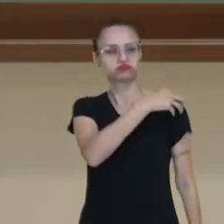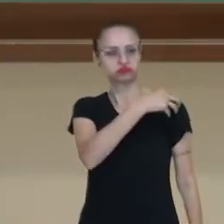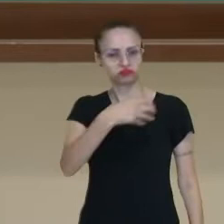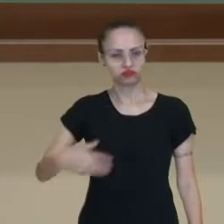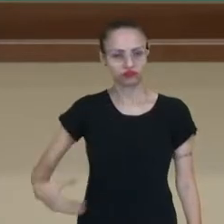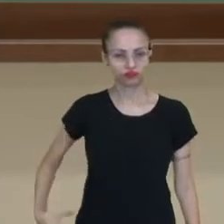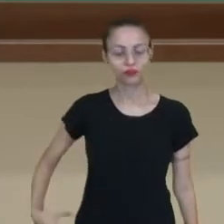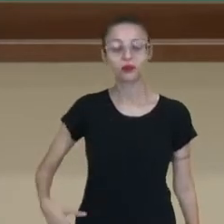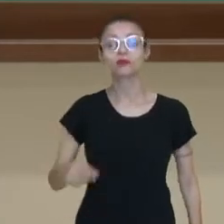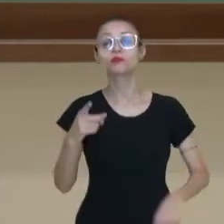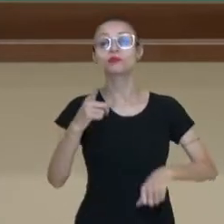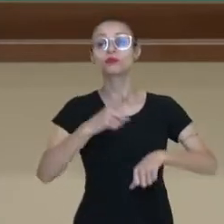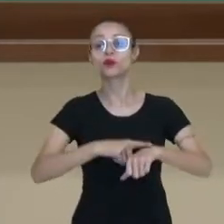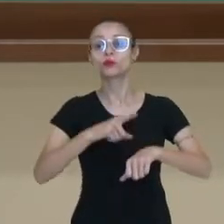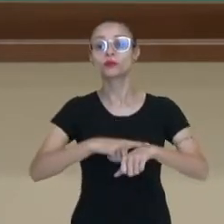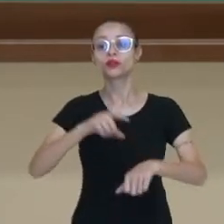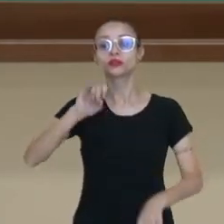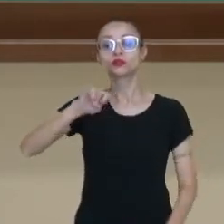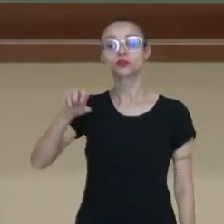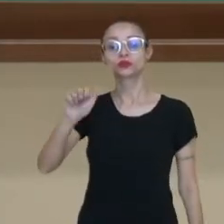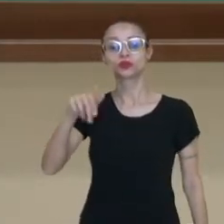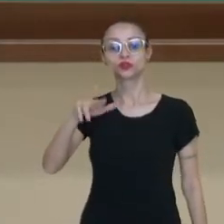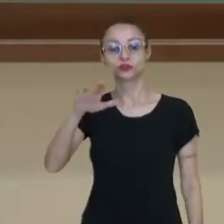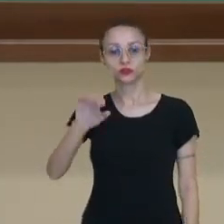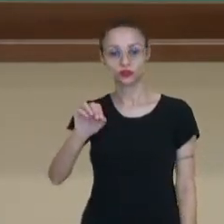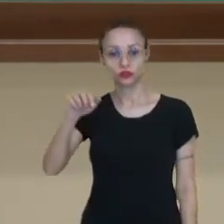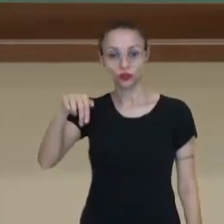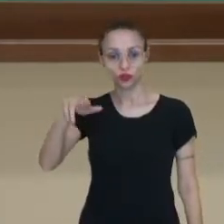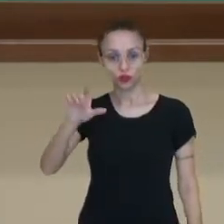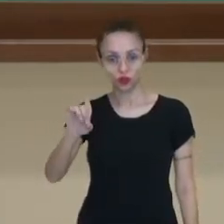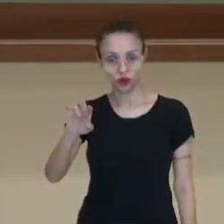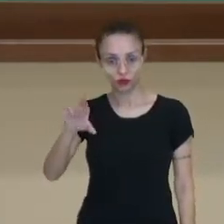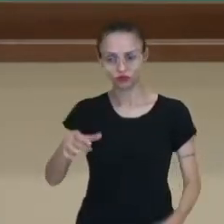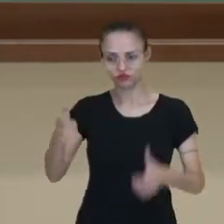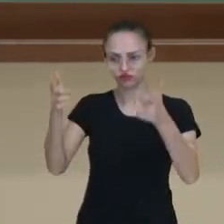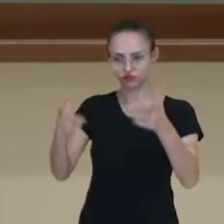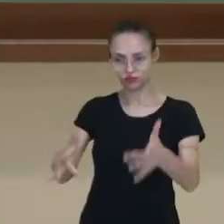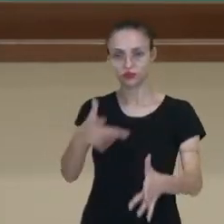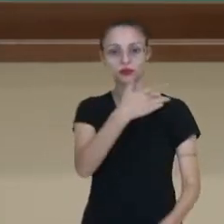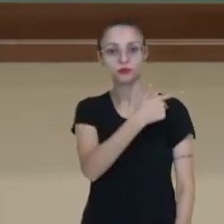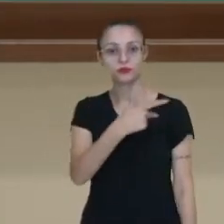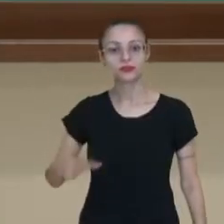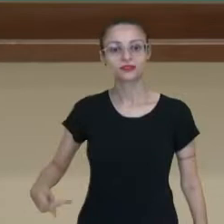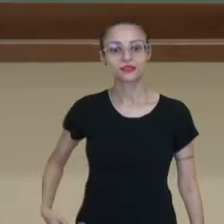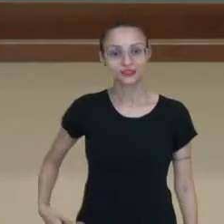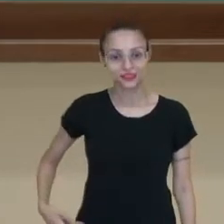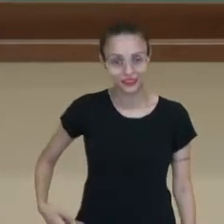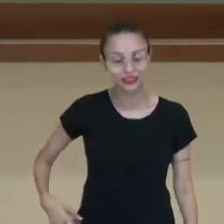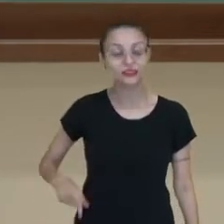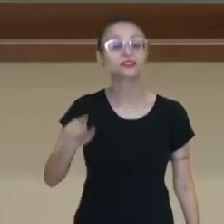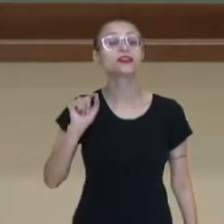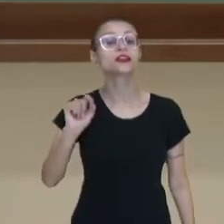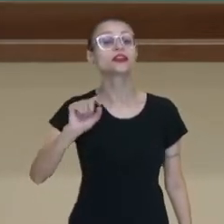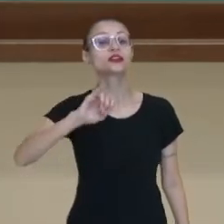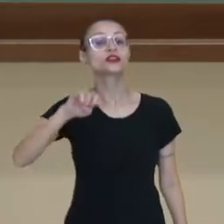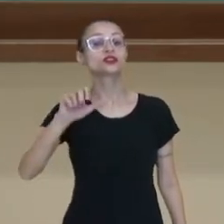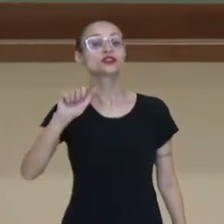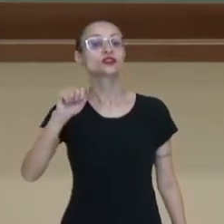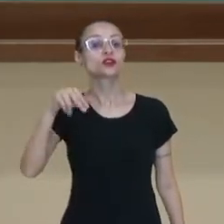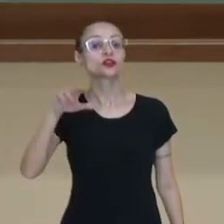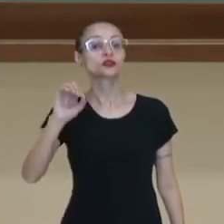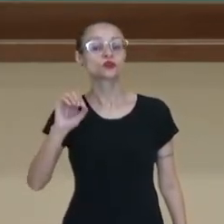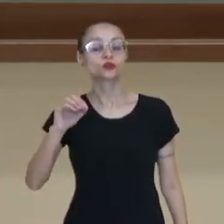que no momento em que Jânio Quadros renunciou à presidência, o João Goulart estava na China, a China